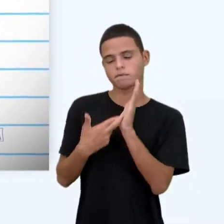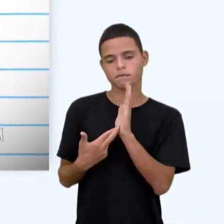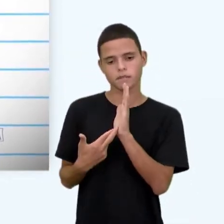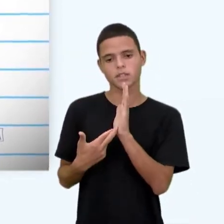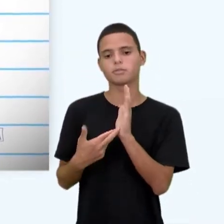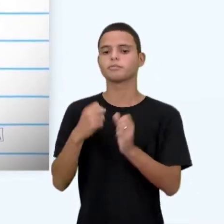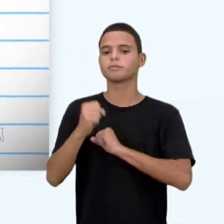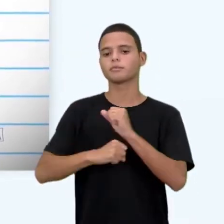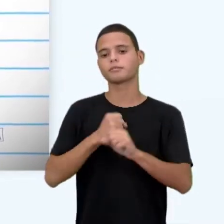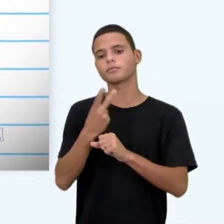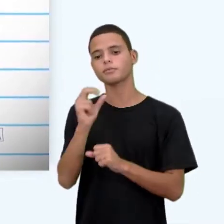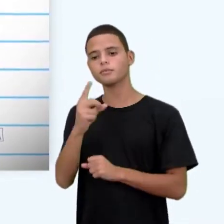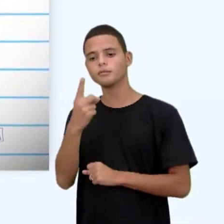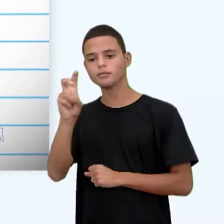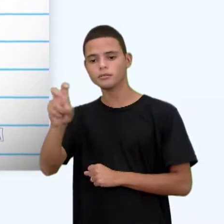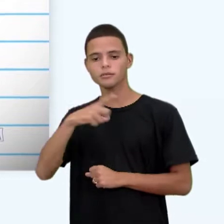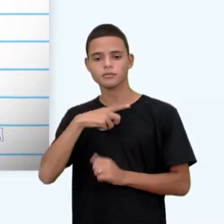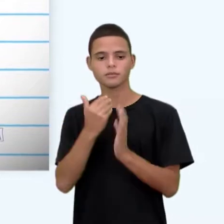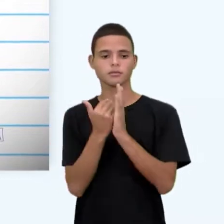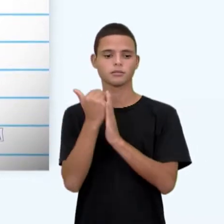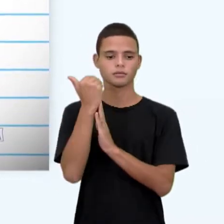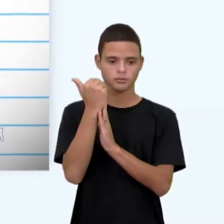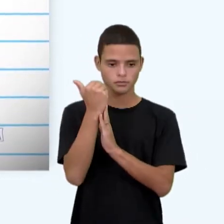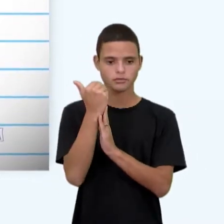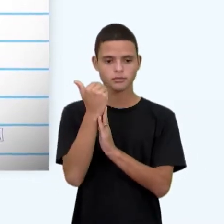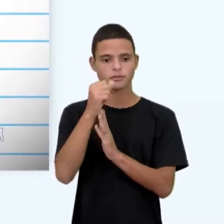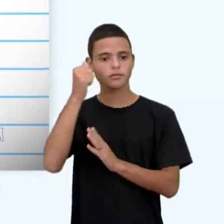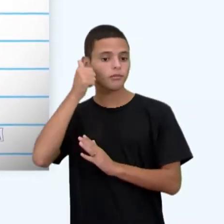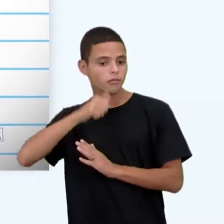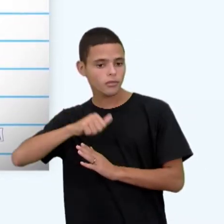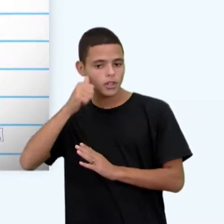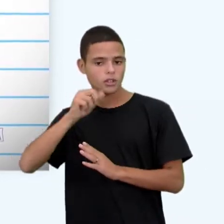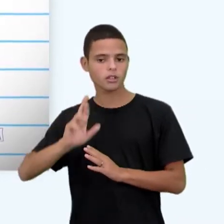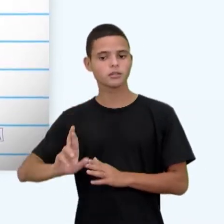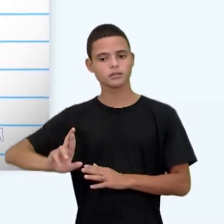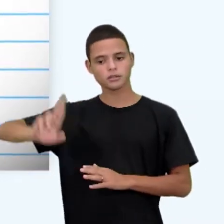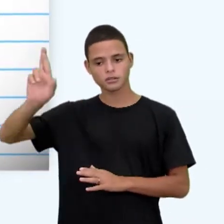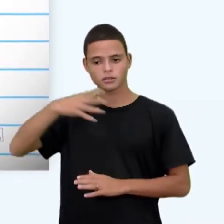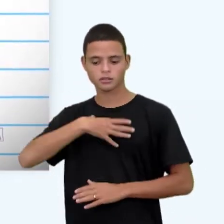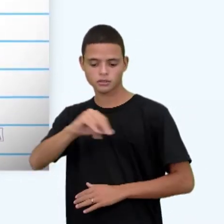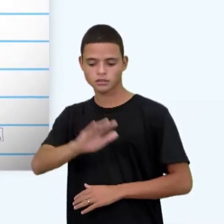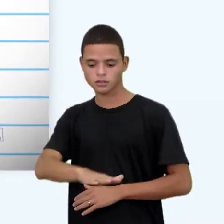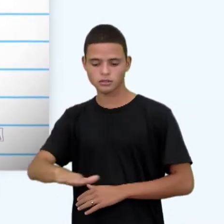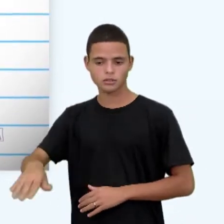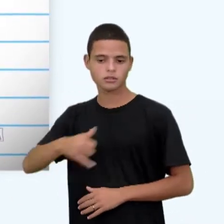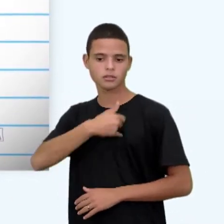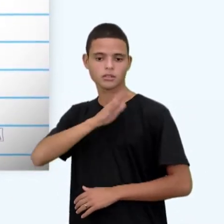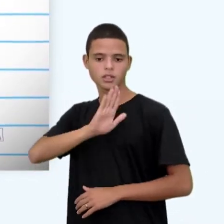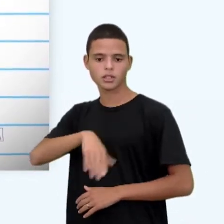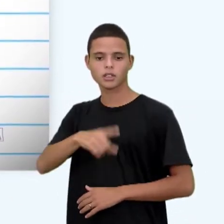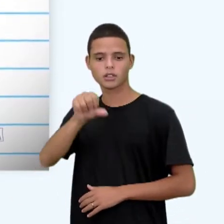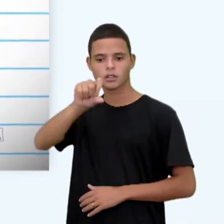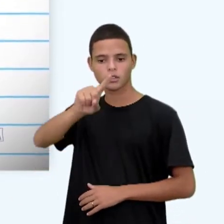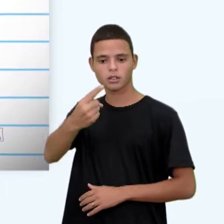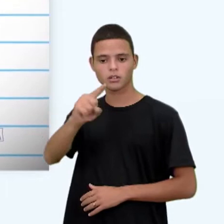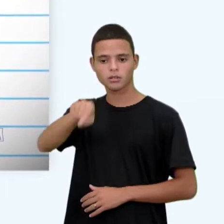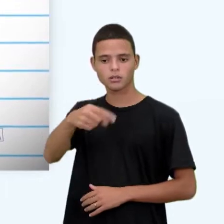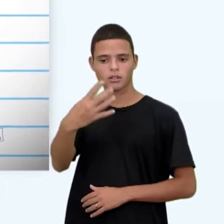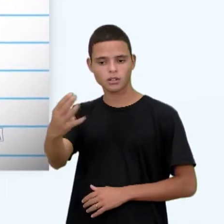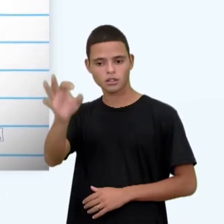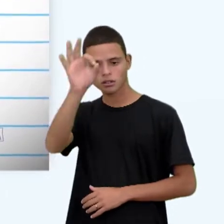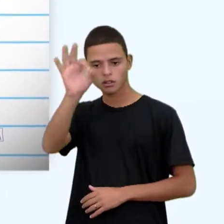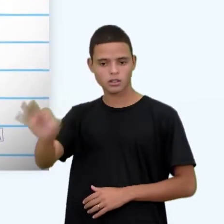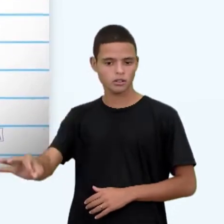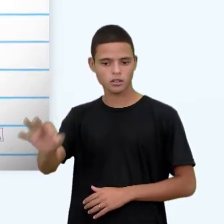que em 2015 houve um predomínio de mulheres responsáveis pela guarda dos filhos menores, chegando a 91,4% em Sergipe.